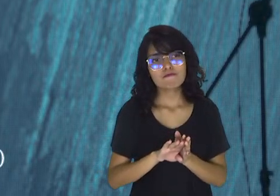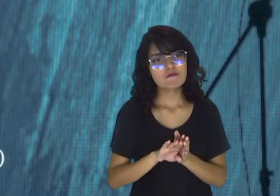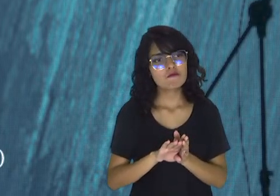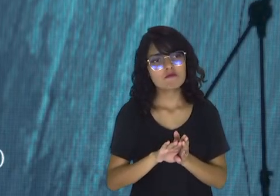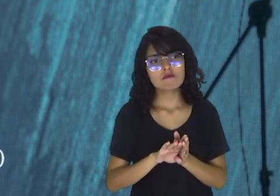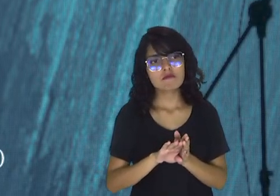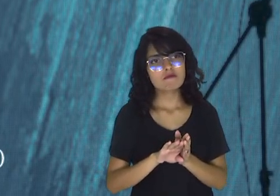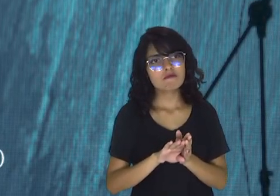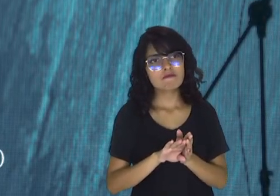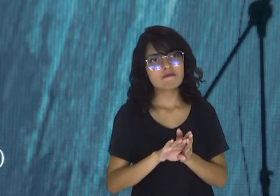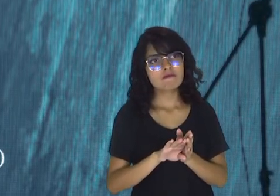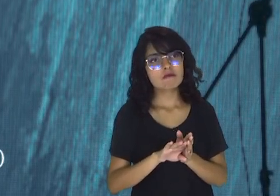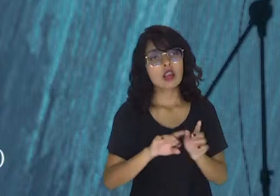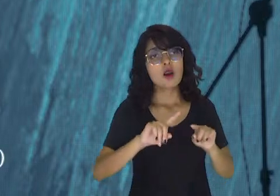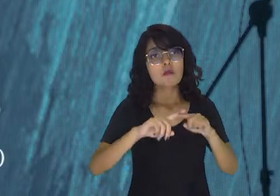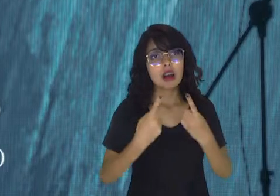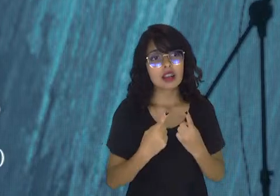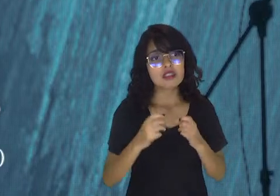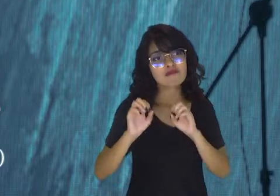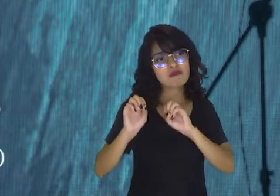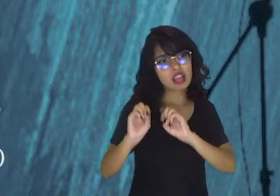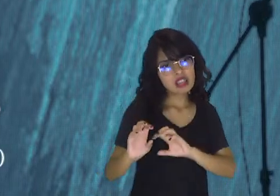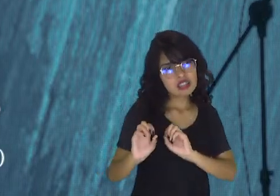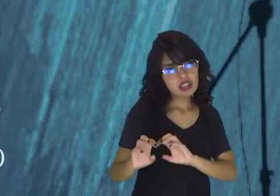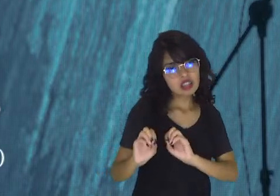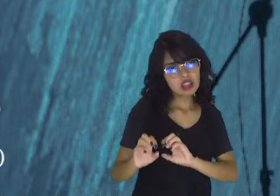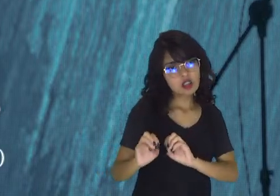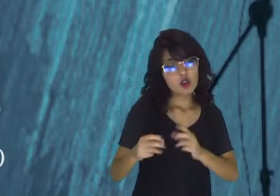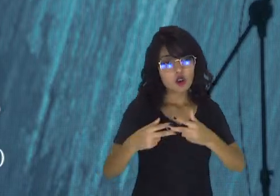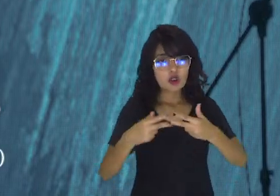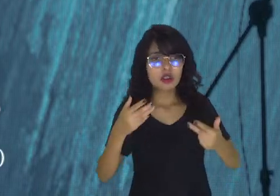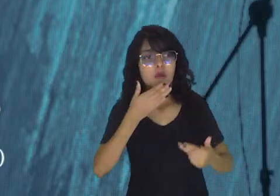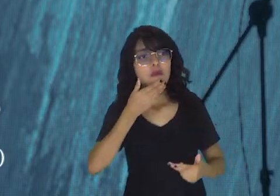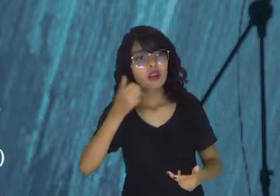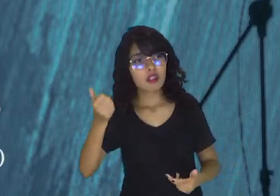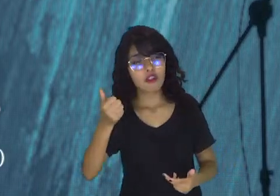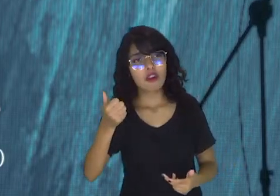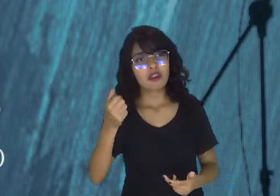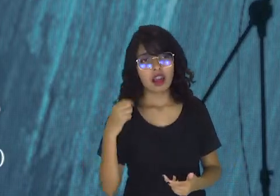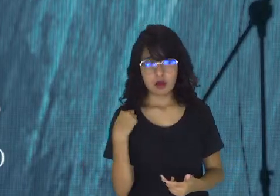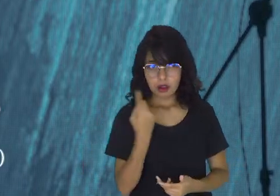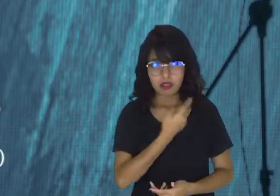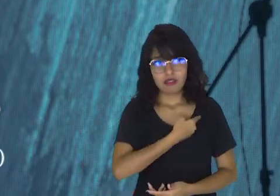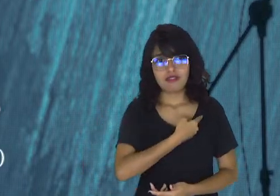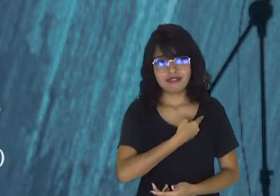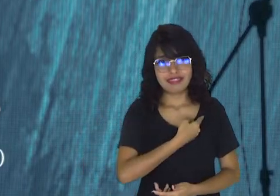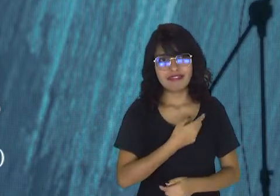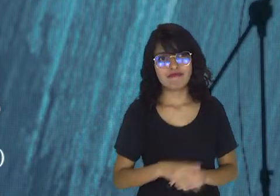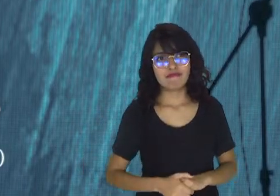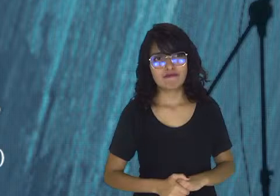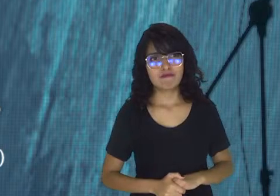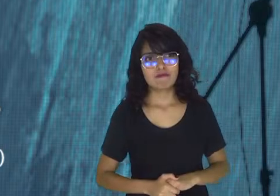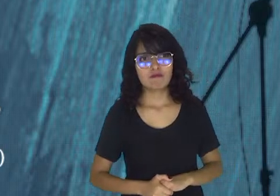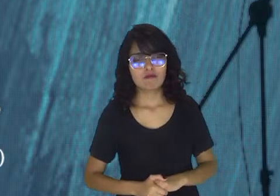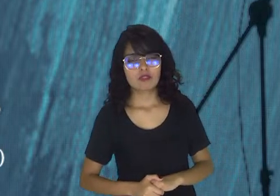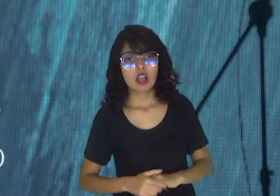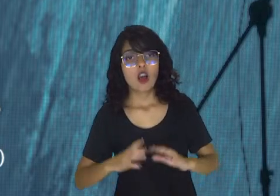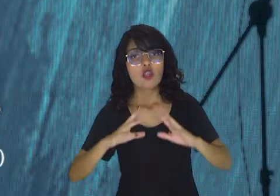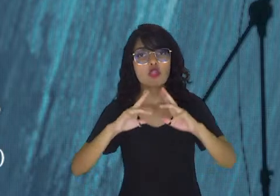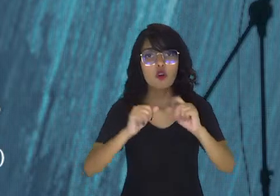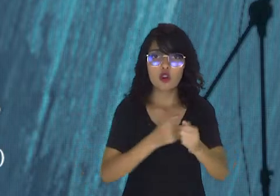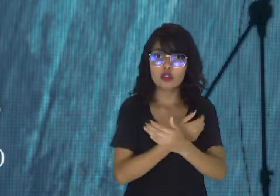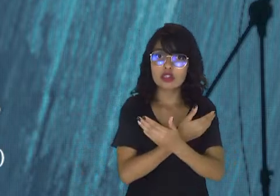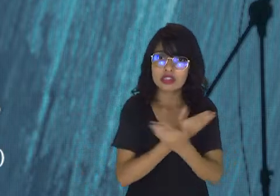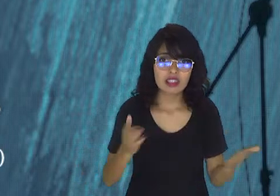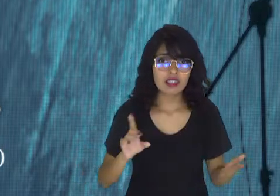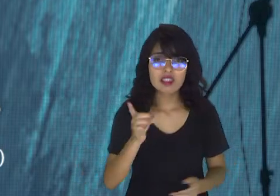respeito. Ou seja, eles não viveram, todos eles não viveram para ver o Deus encarnado e a obra da